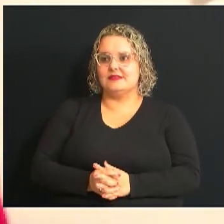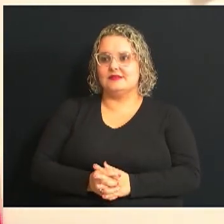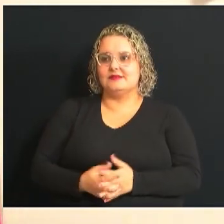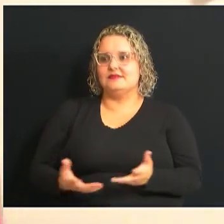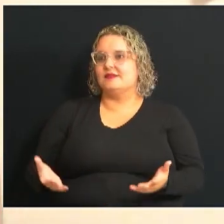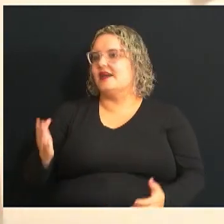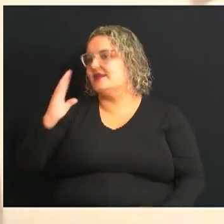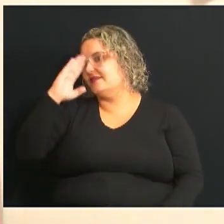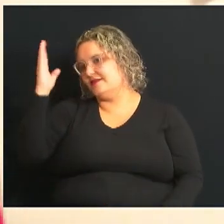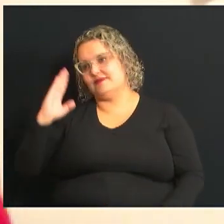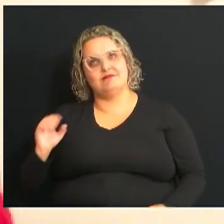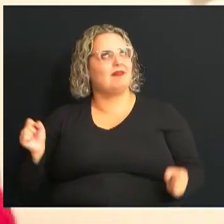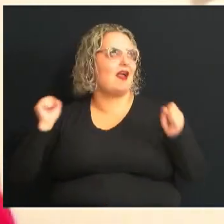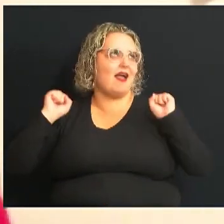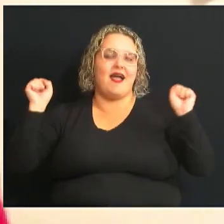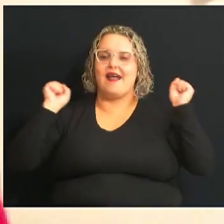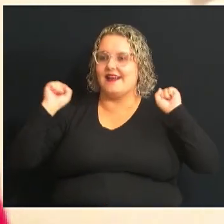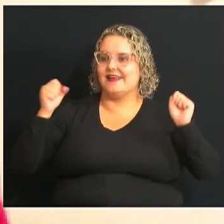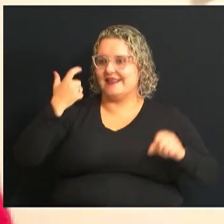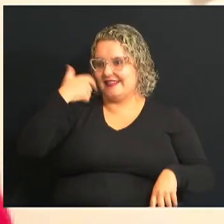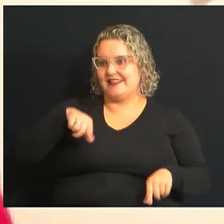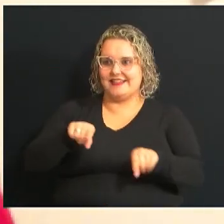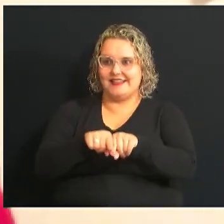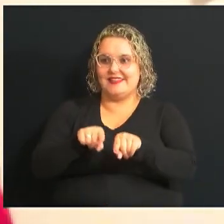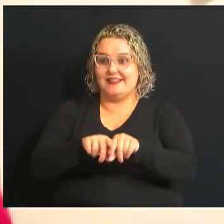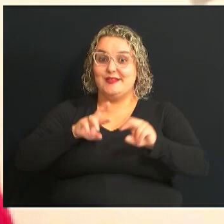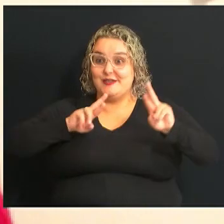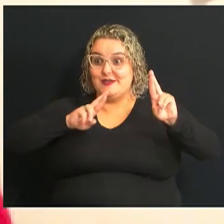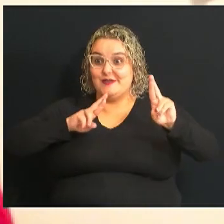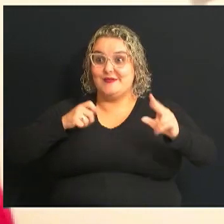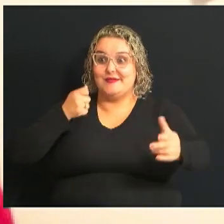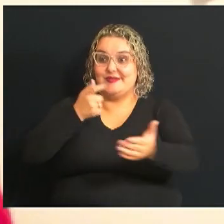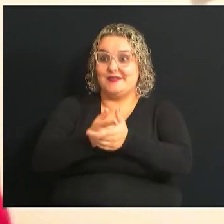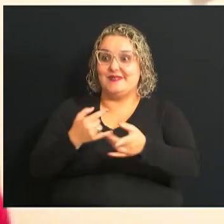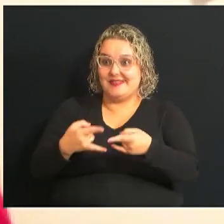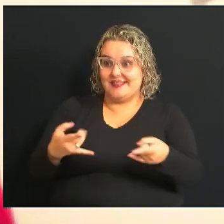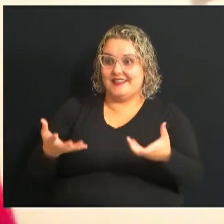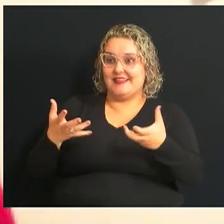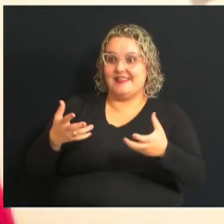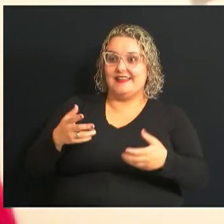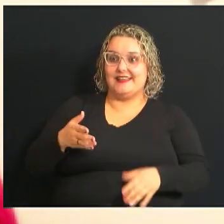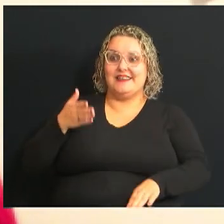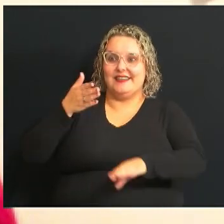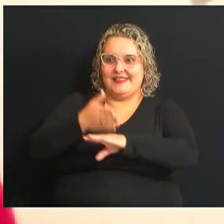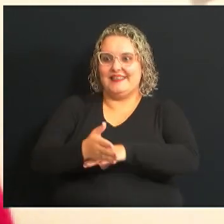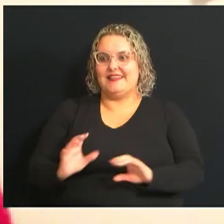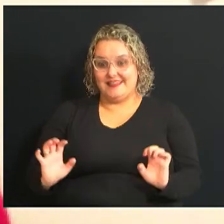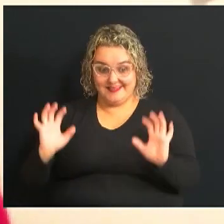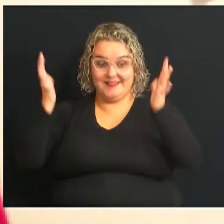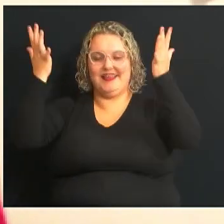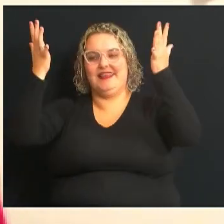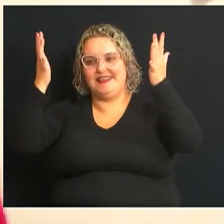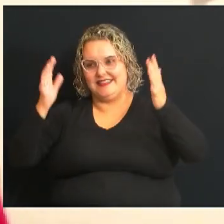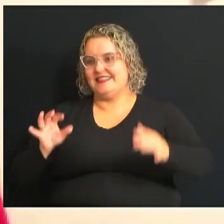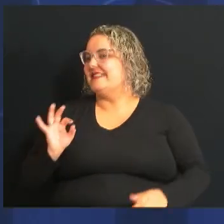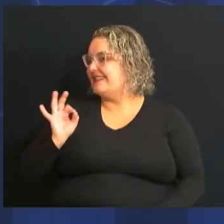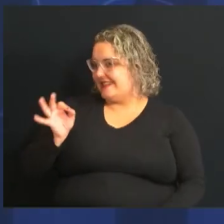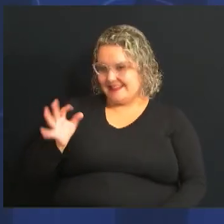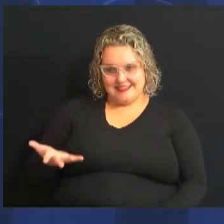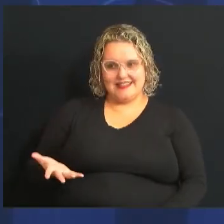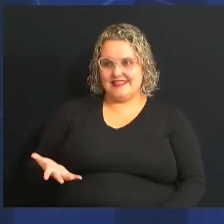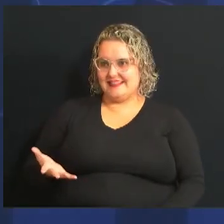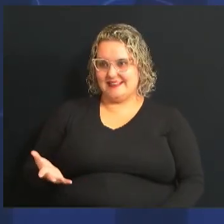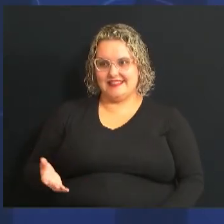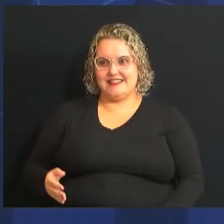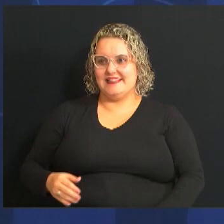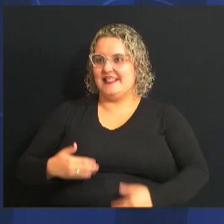brasileiros estão animadíssimos. Eu, inclusive, já estou esperando a hora de comprar meu ingresso, porque eu quero fazer parte dessa festa. Sem dúvidas. Abriu no site da